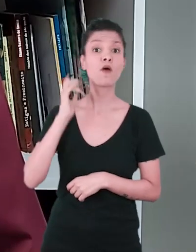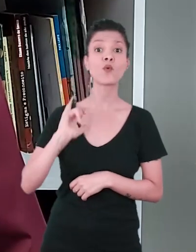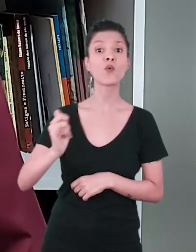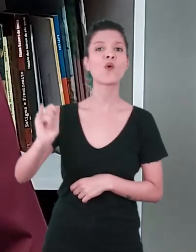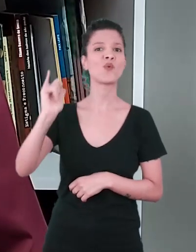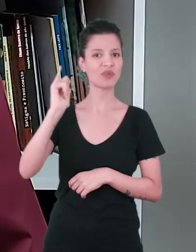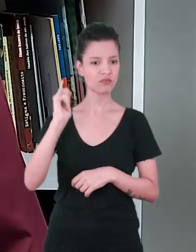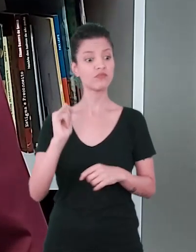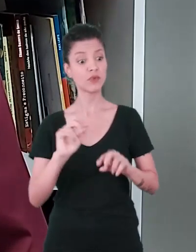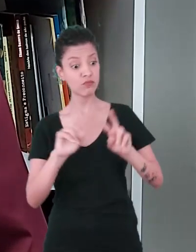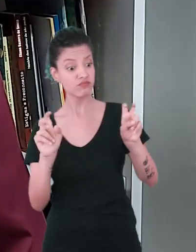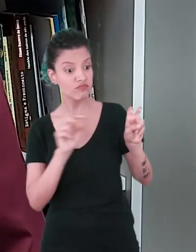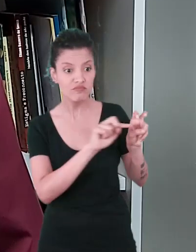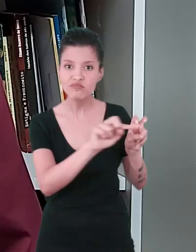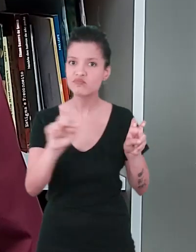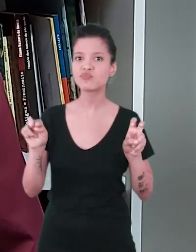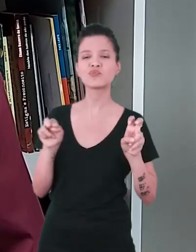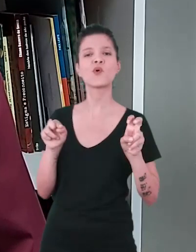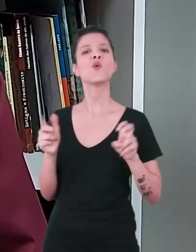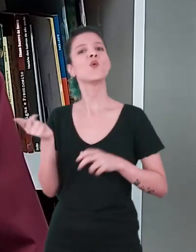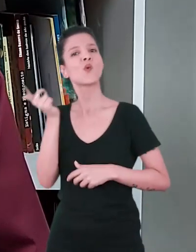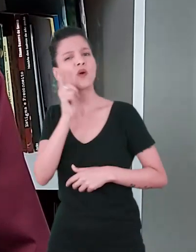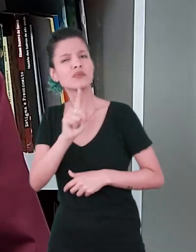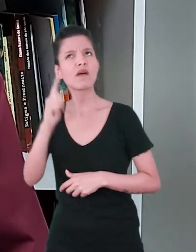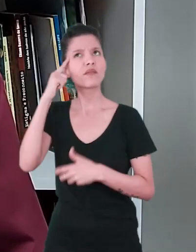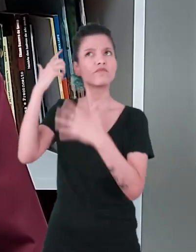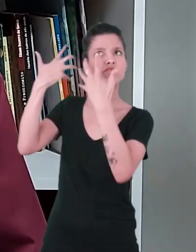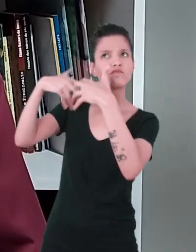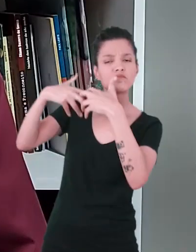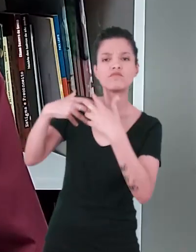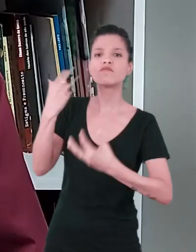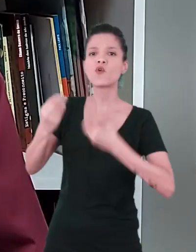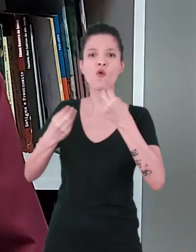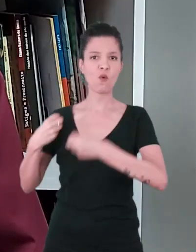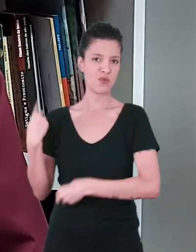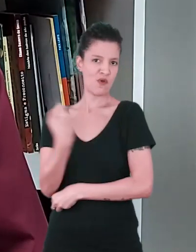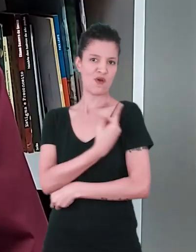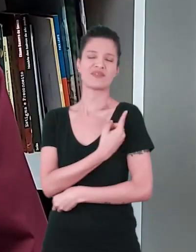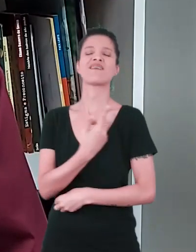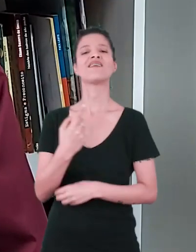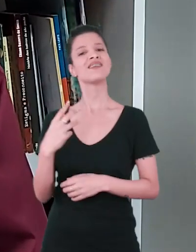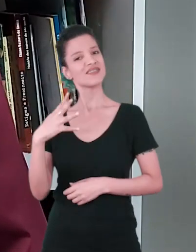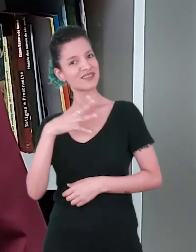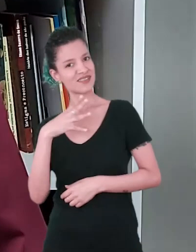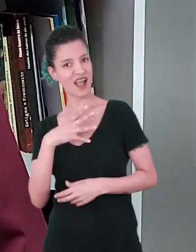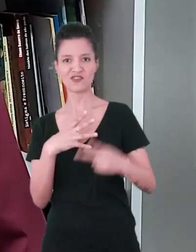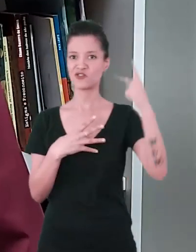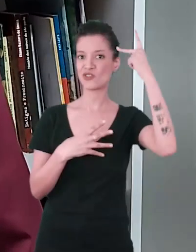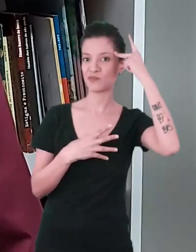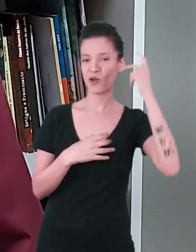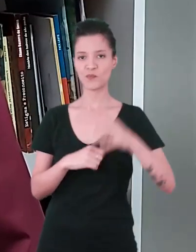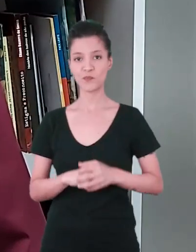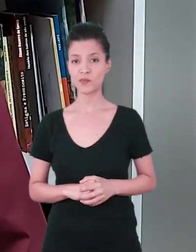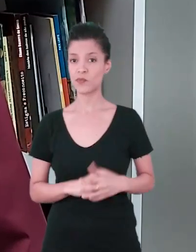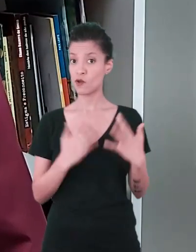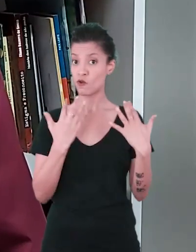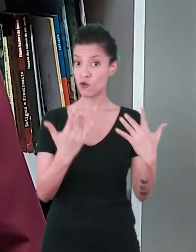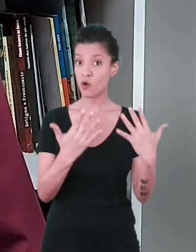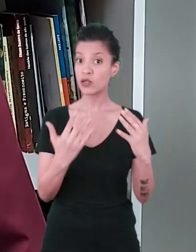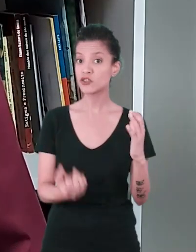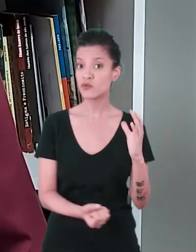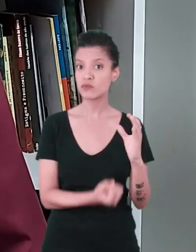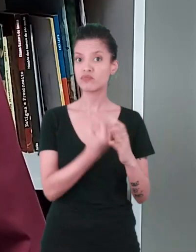gente consegue fazer essas reflexões a respeito da nossa cidade. O nosso coletivo surgiu num período